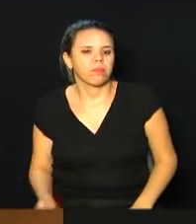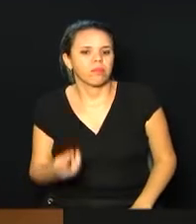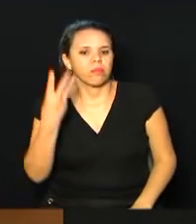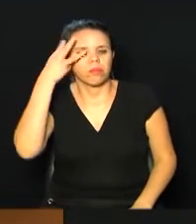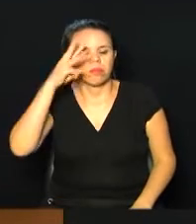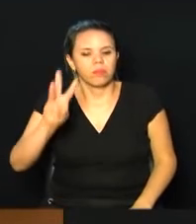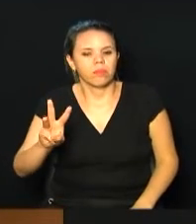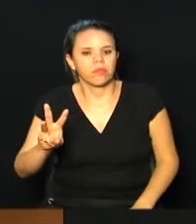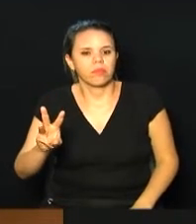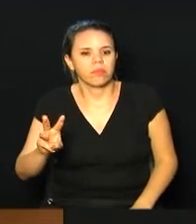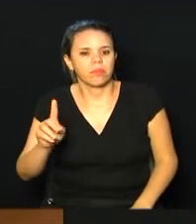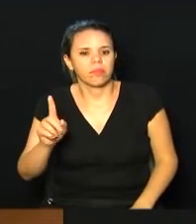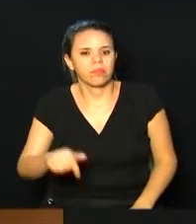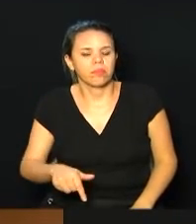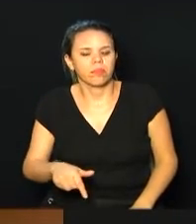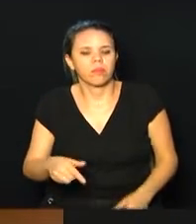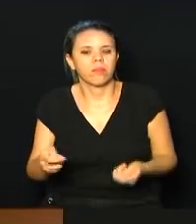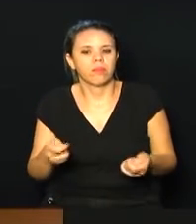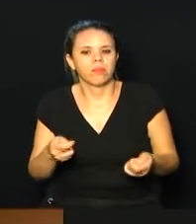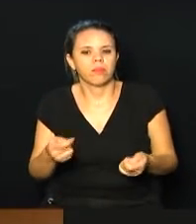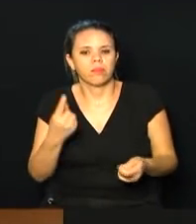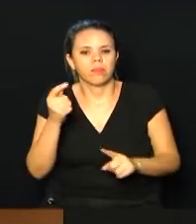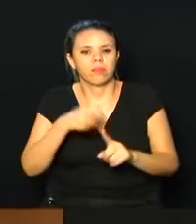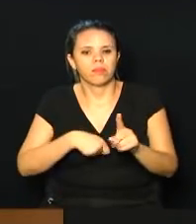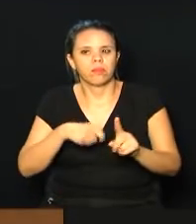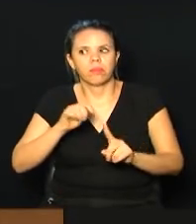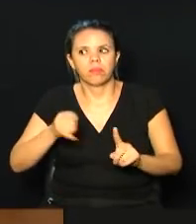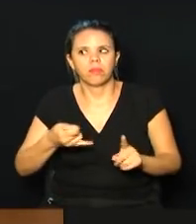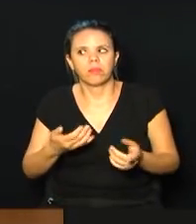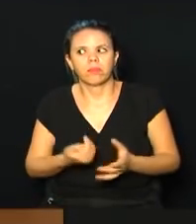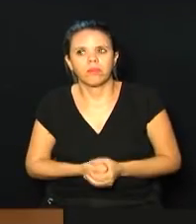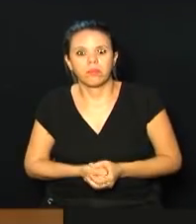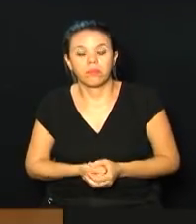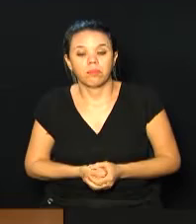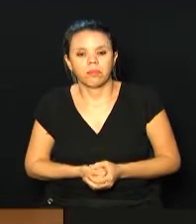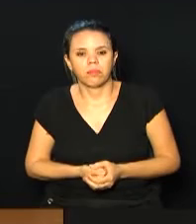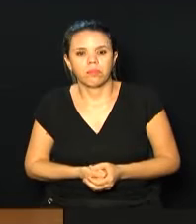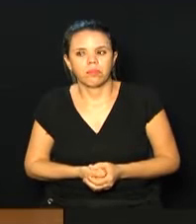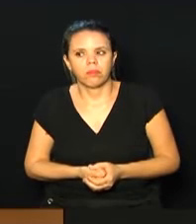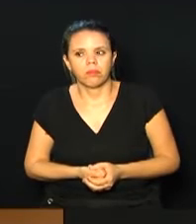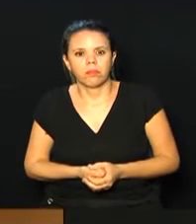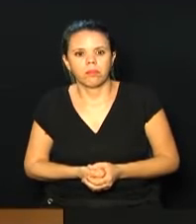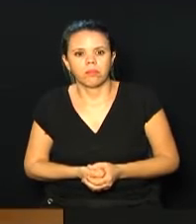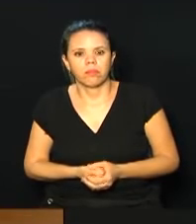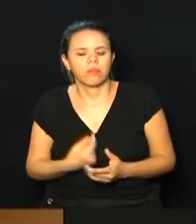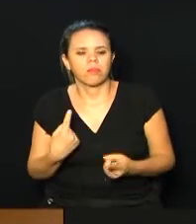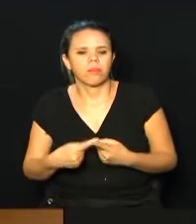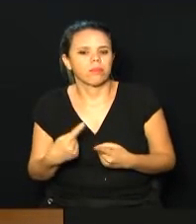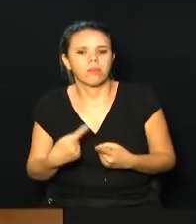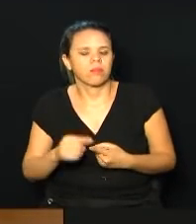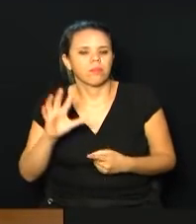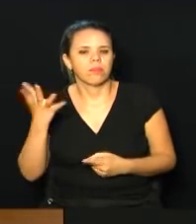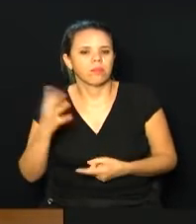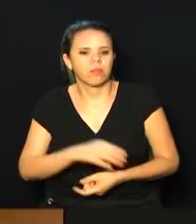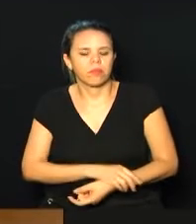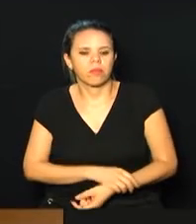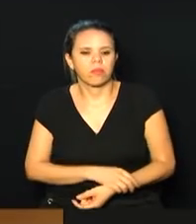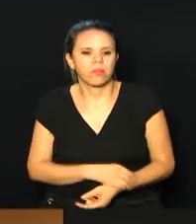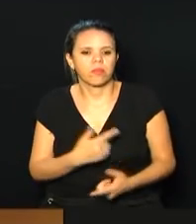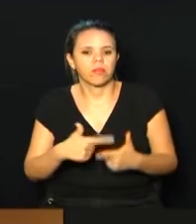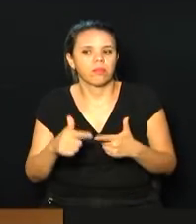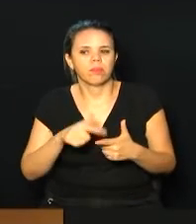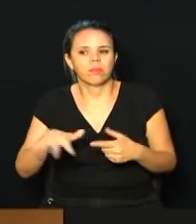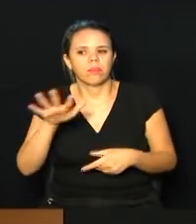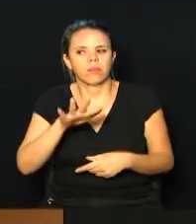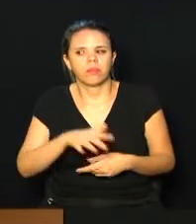dias é o equivalente a um mês de janeiro. por que acontecem esses